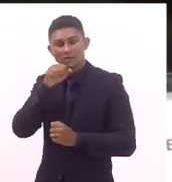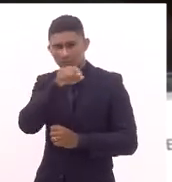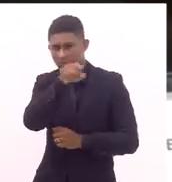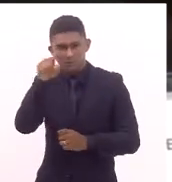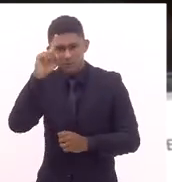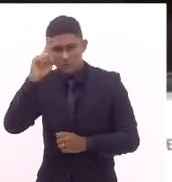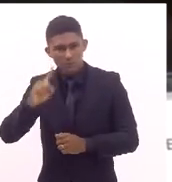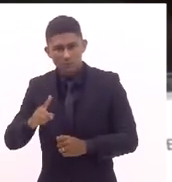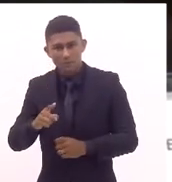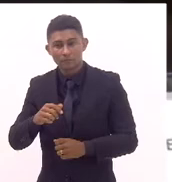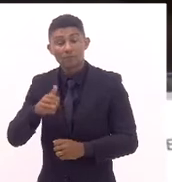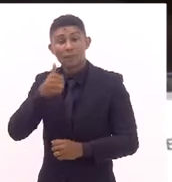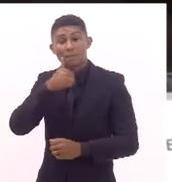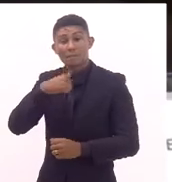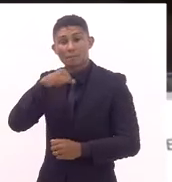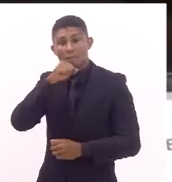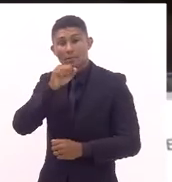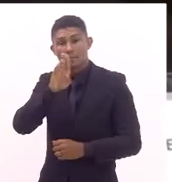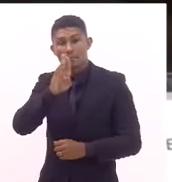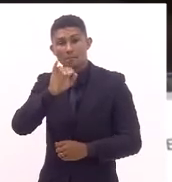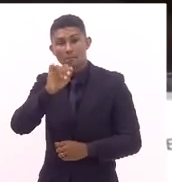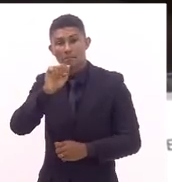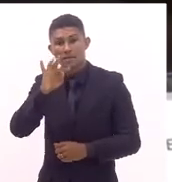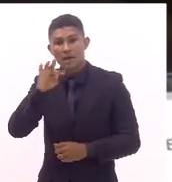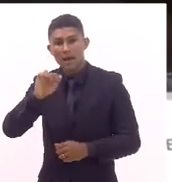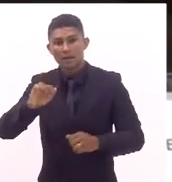de mãe Beata de Iemanjá